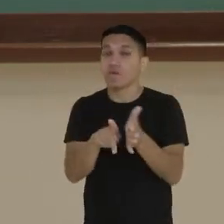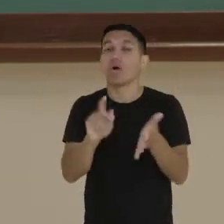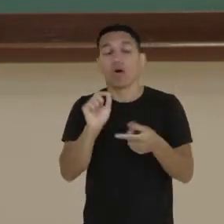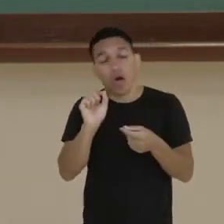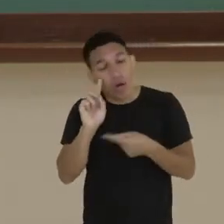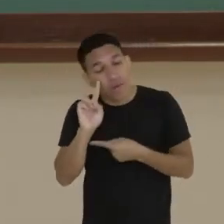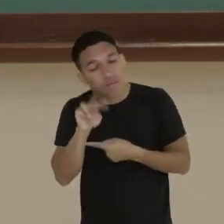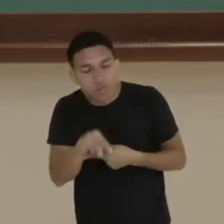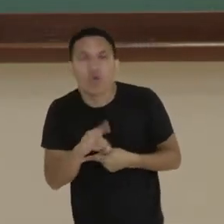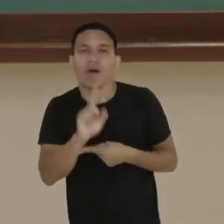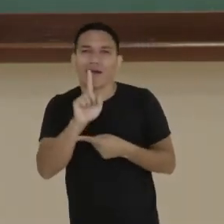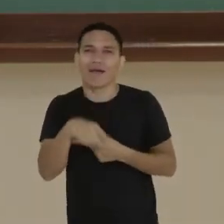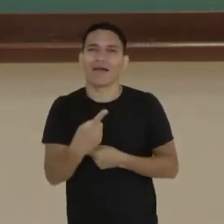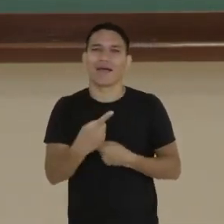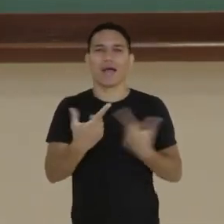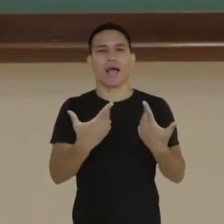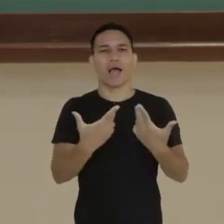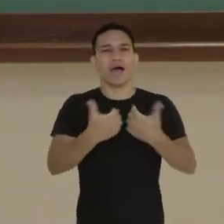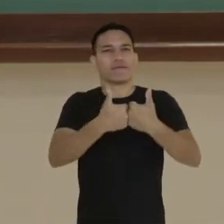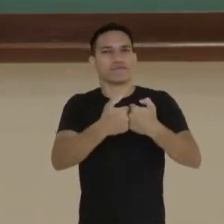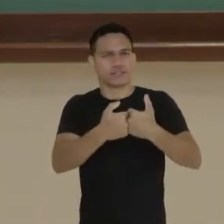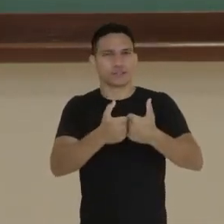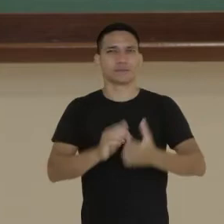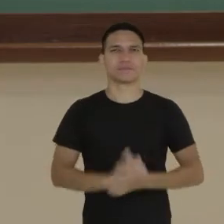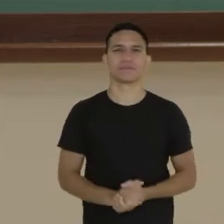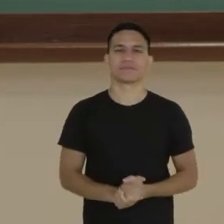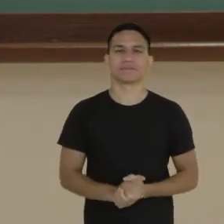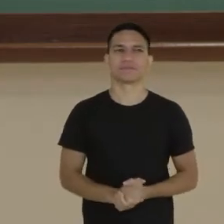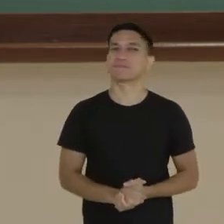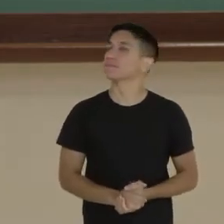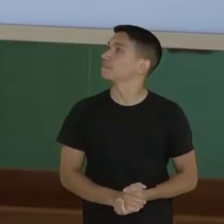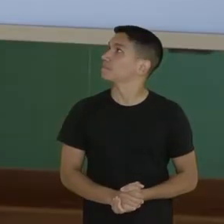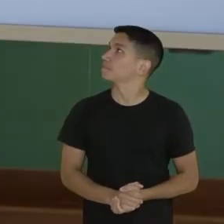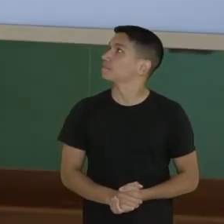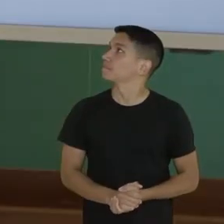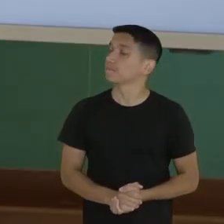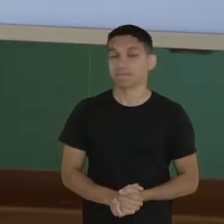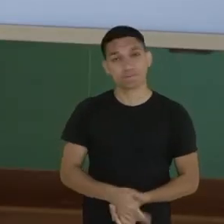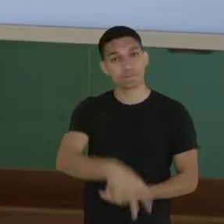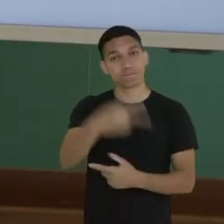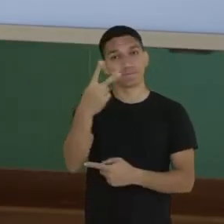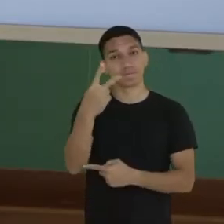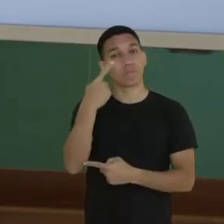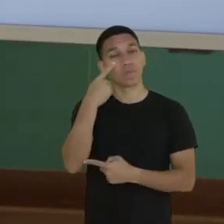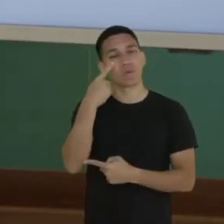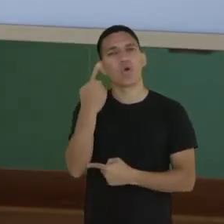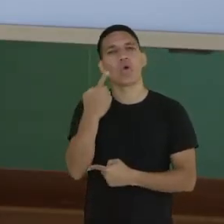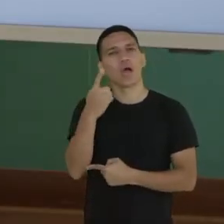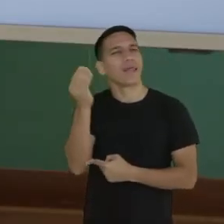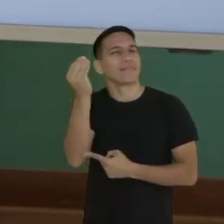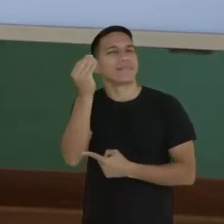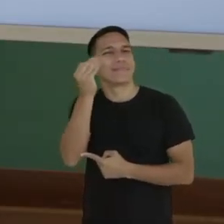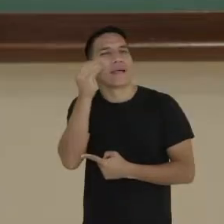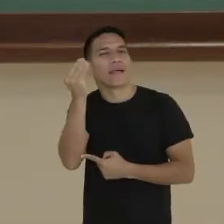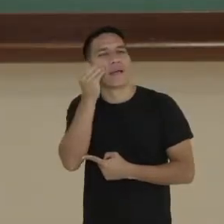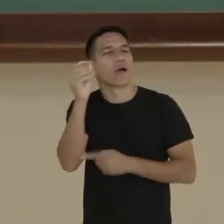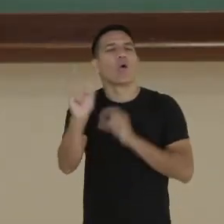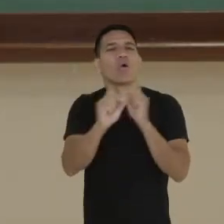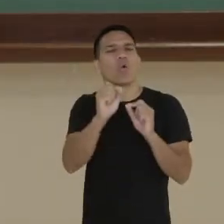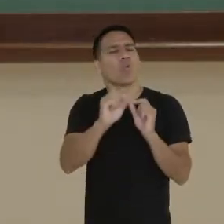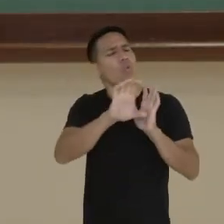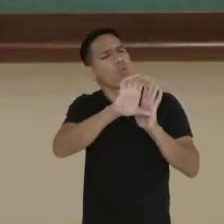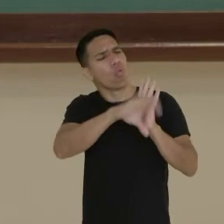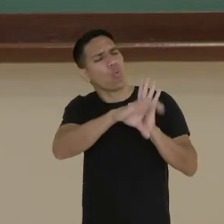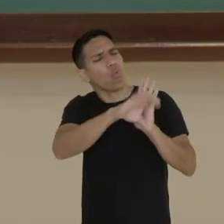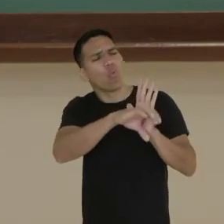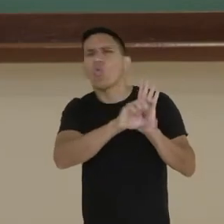físico. Bem, mas vamos lá. Segundo, vamos tentar então conceituar o que